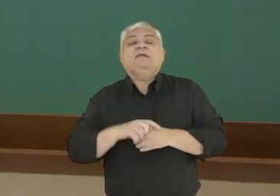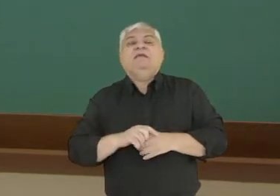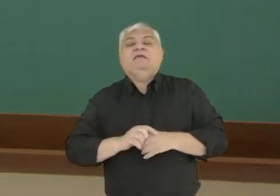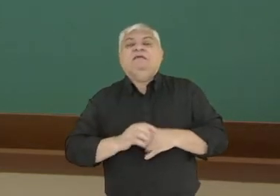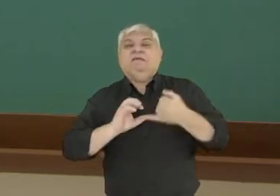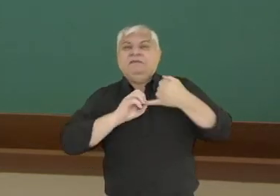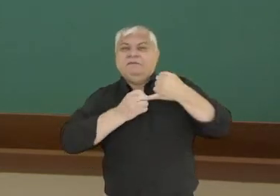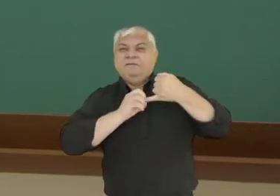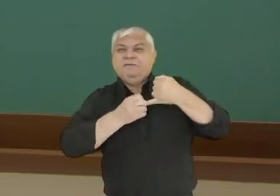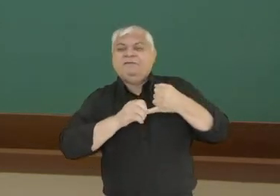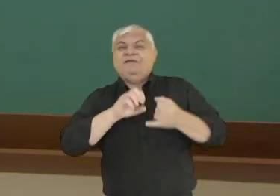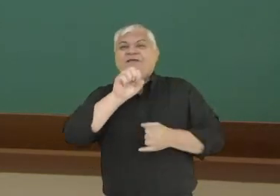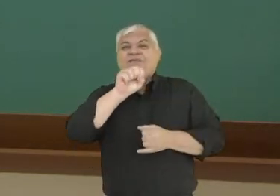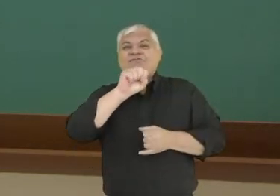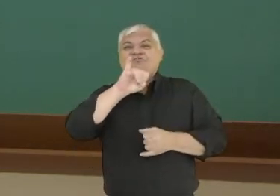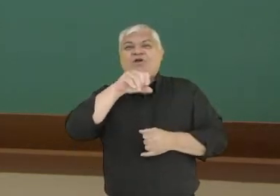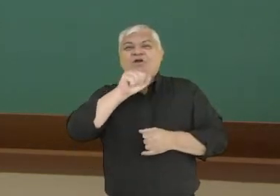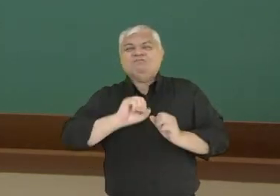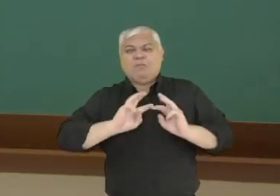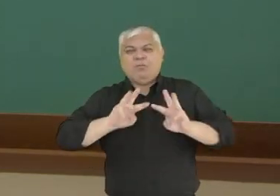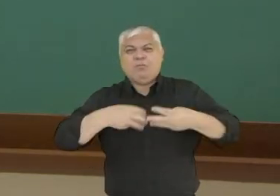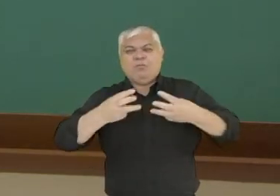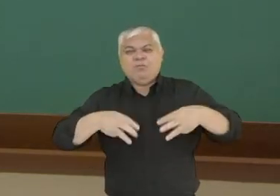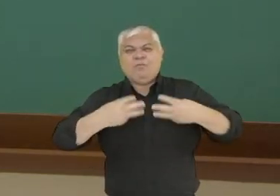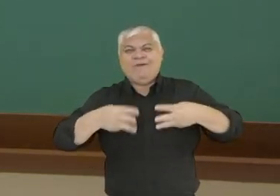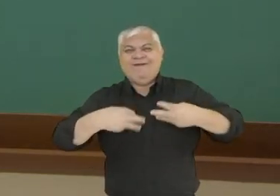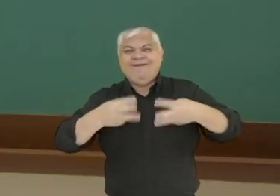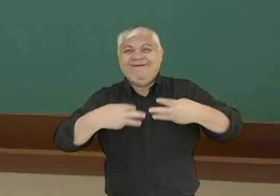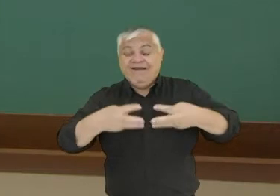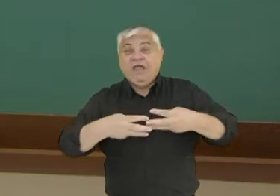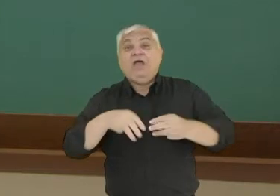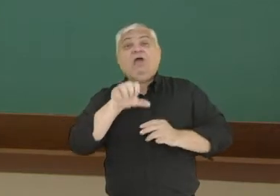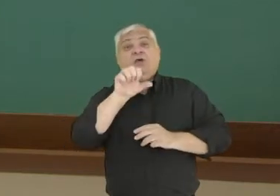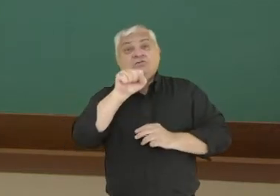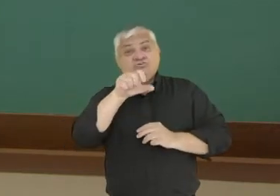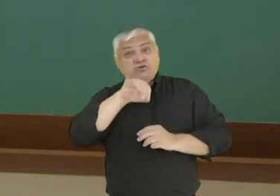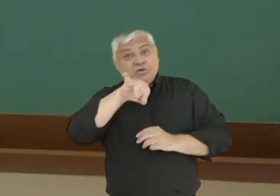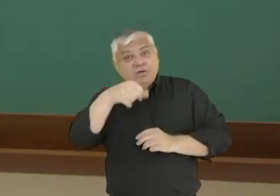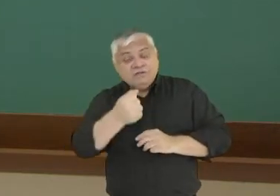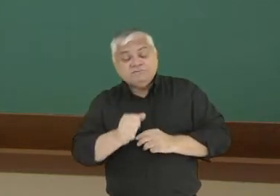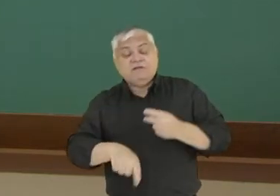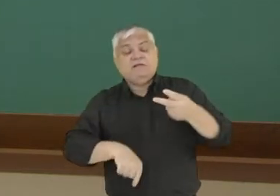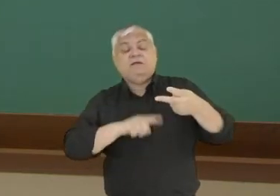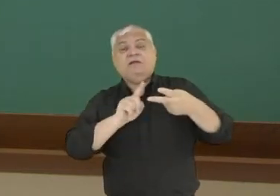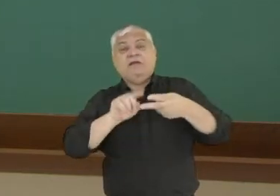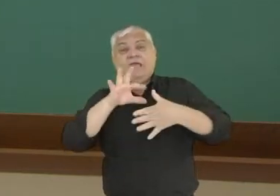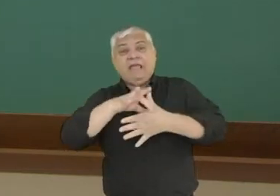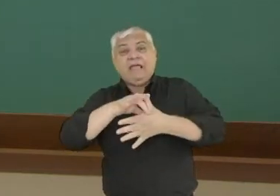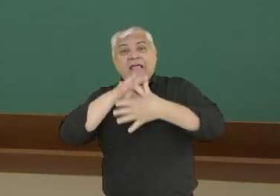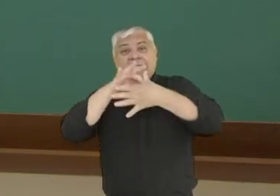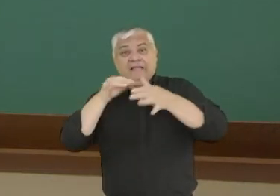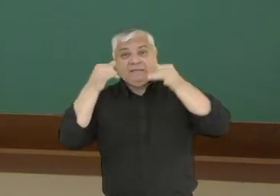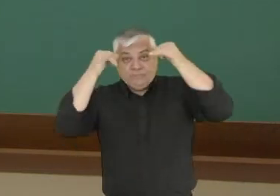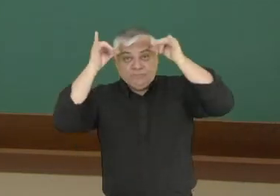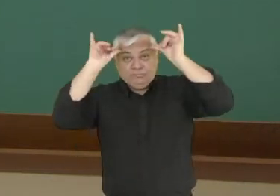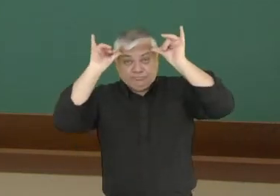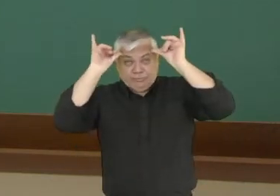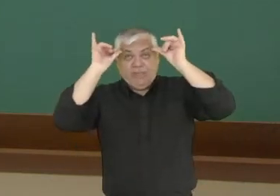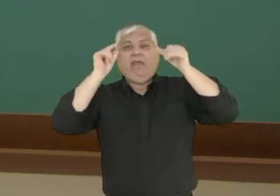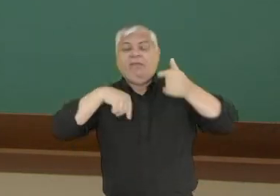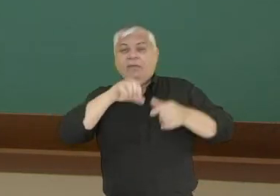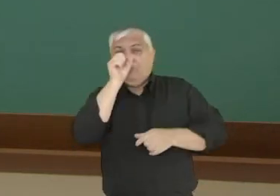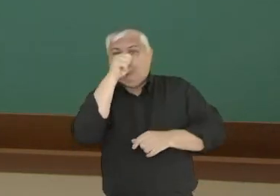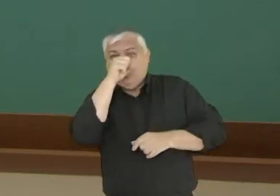da soja que é um dos principais produtos da região sul da agropecuária da carne a criação de